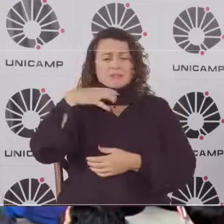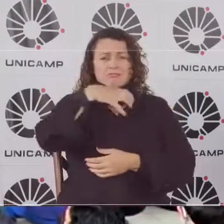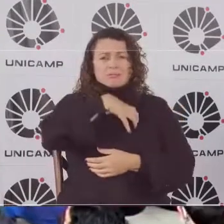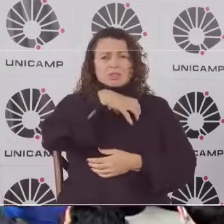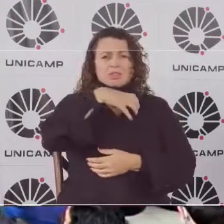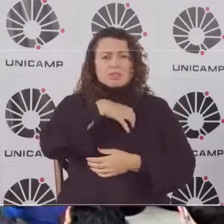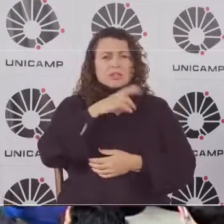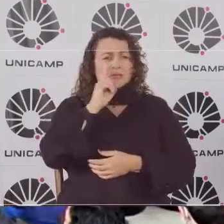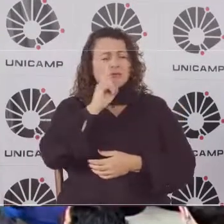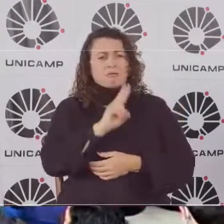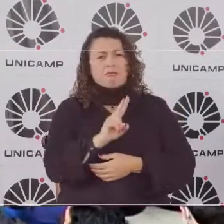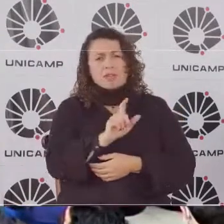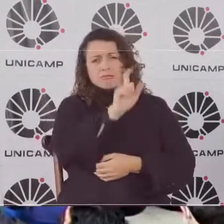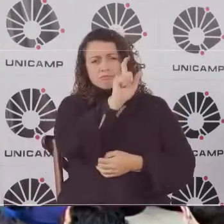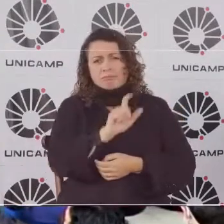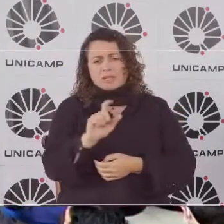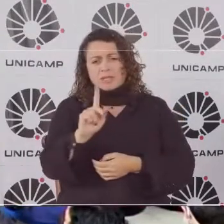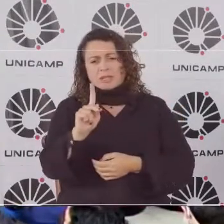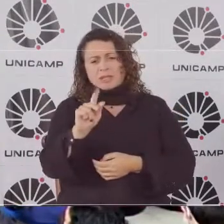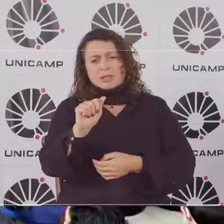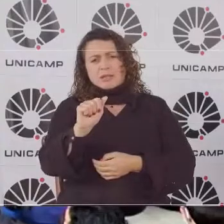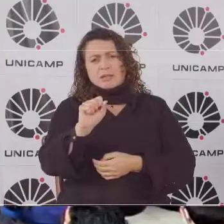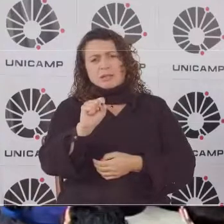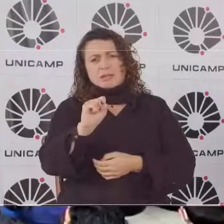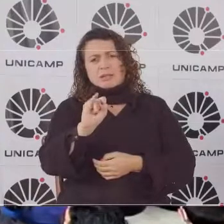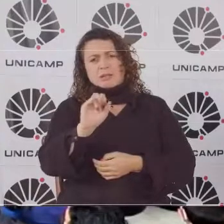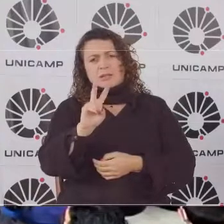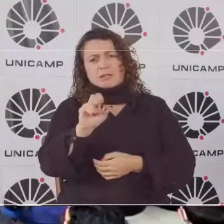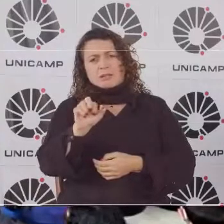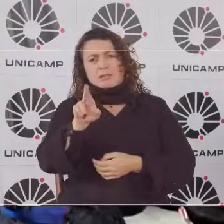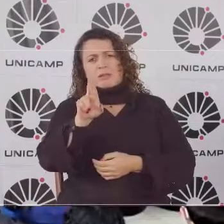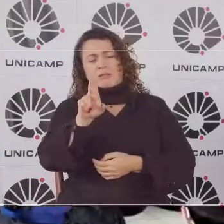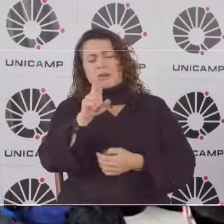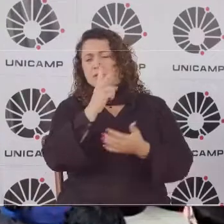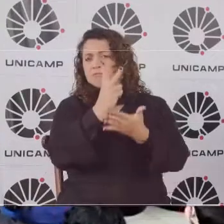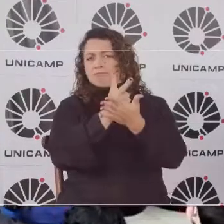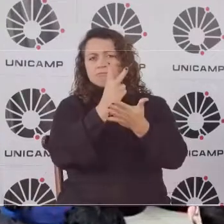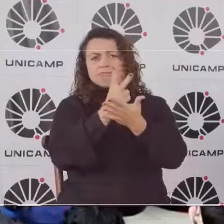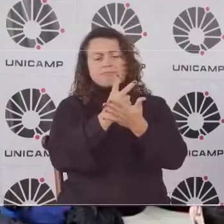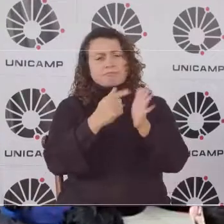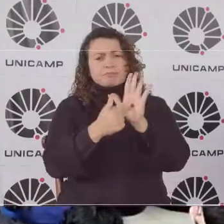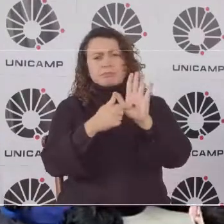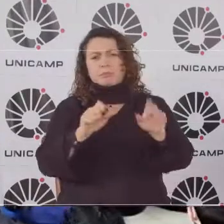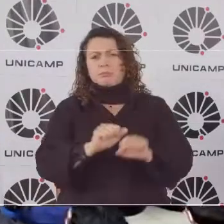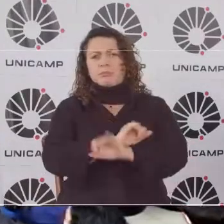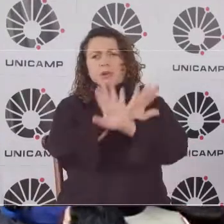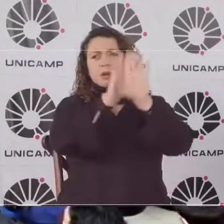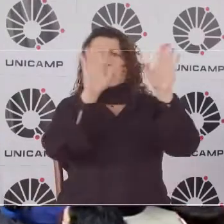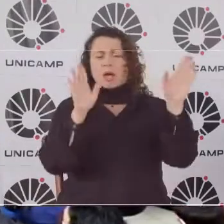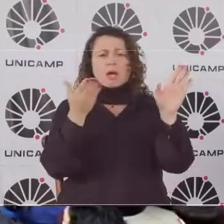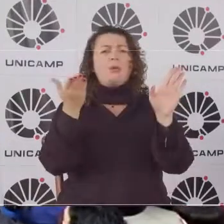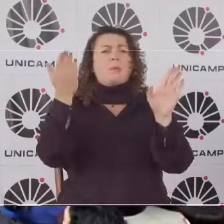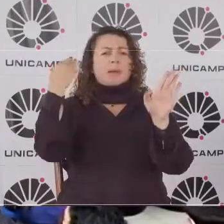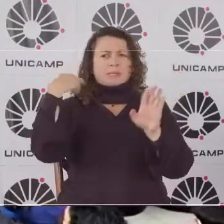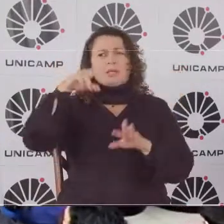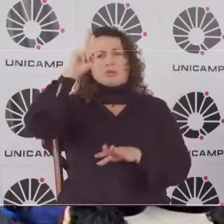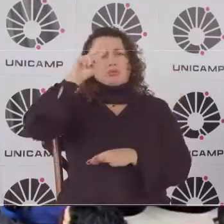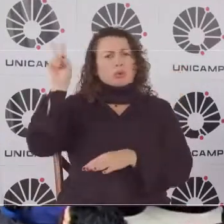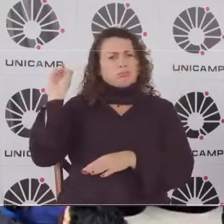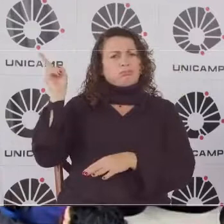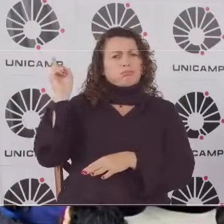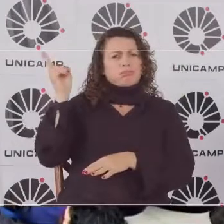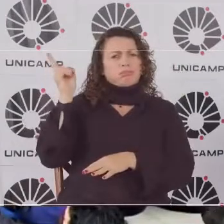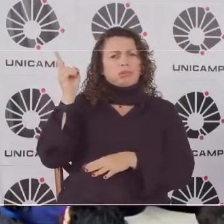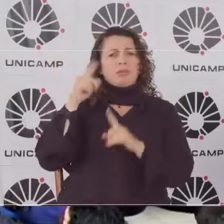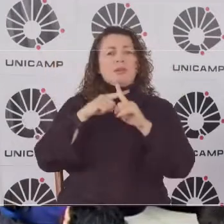de cá se ver não altera é claro os fatos do passado